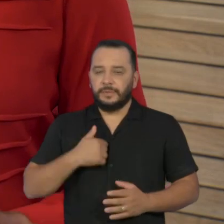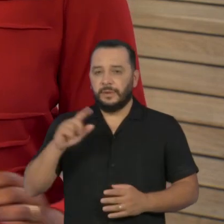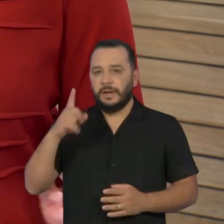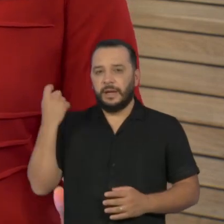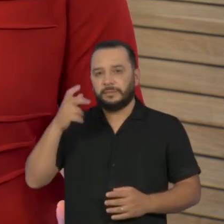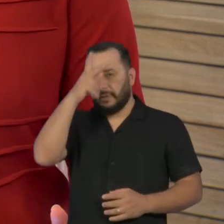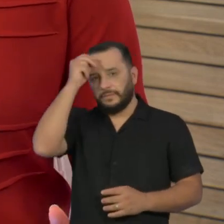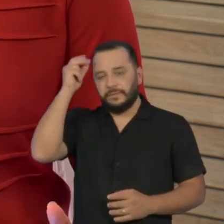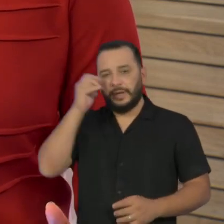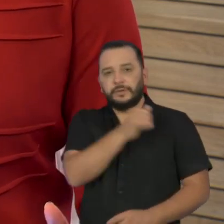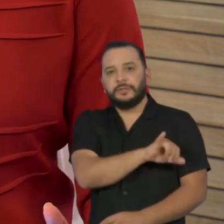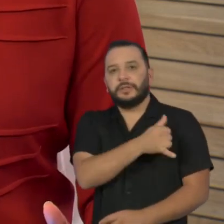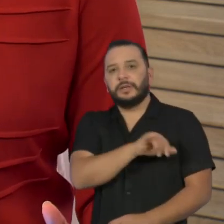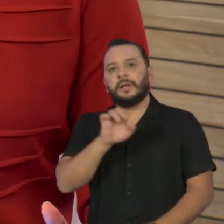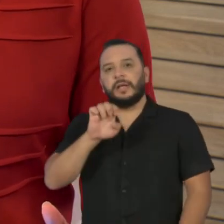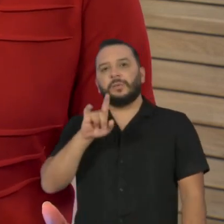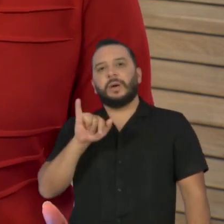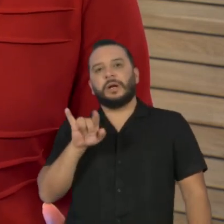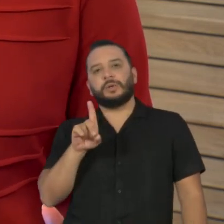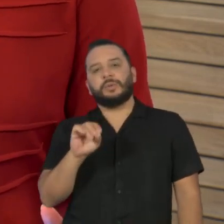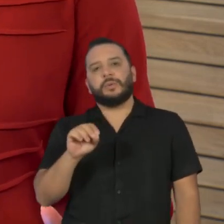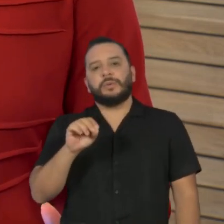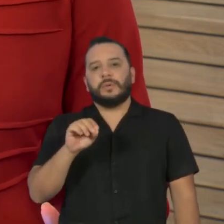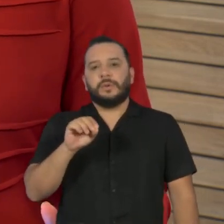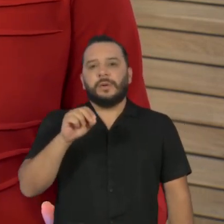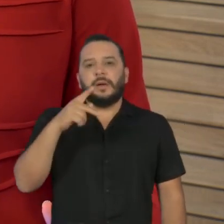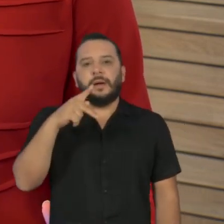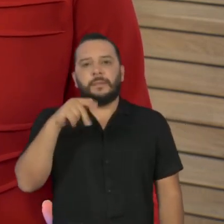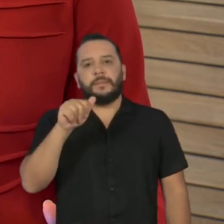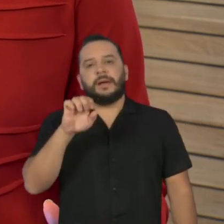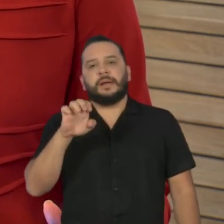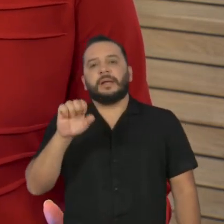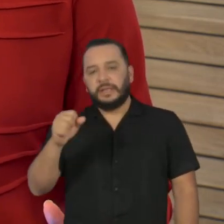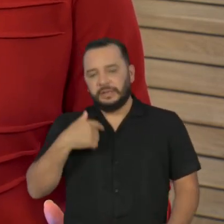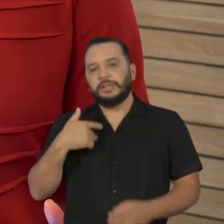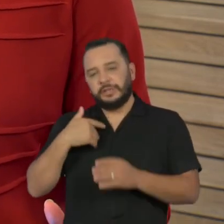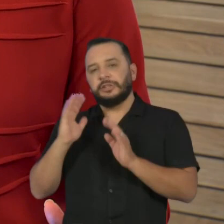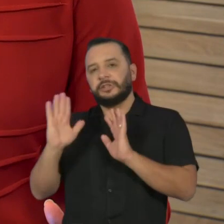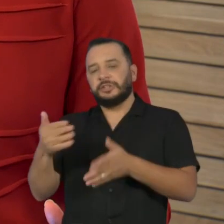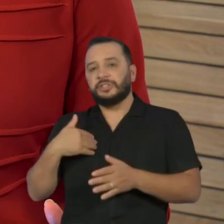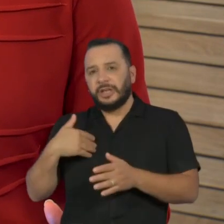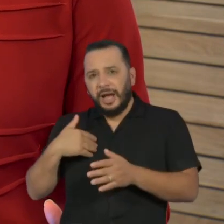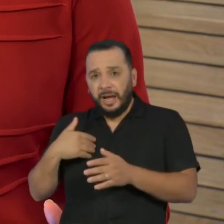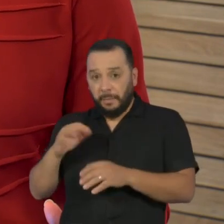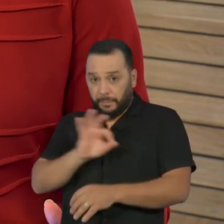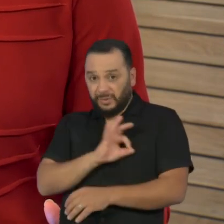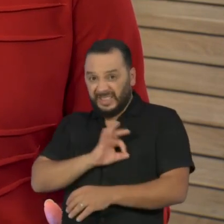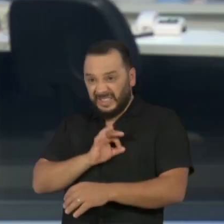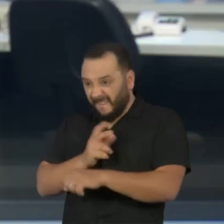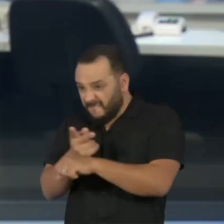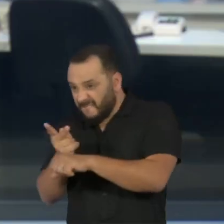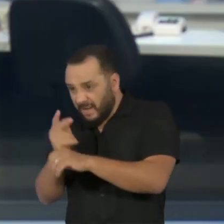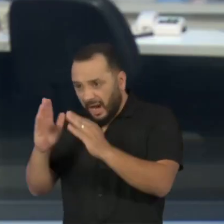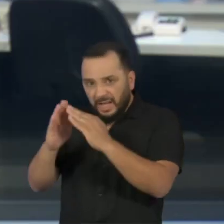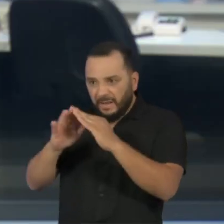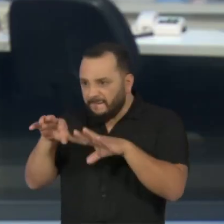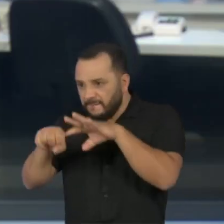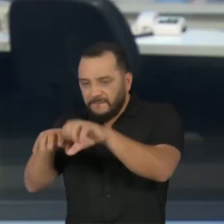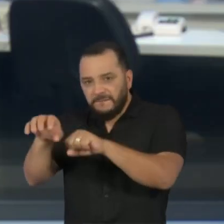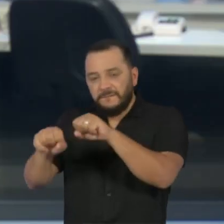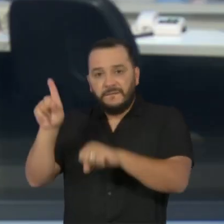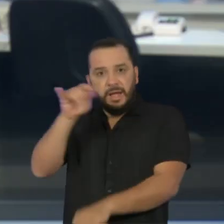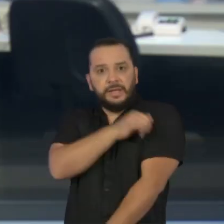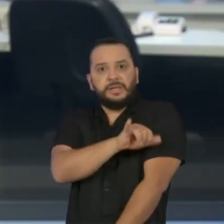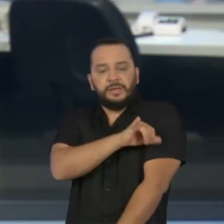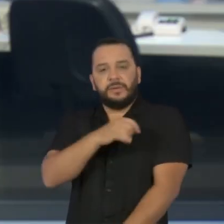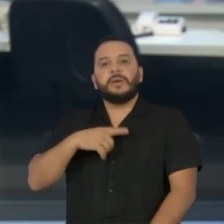o prefeito do Rio de Janeiro Eduardo Paes é alvo de busca e apreensão na sua casa na zona sul carioca os